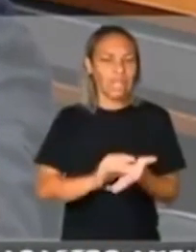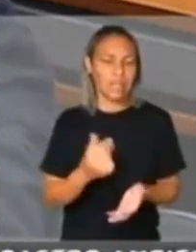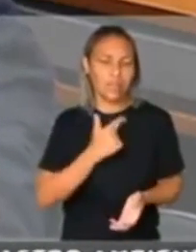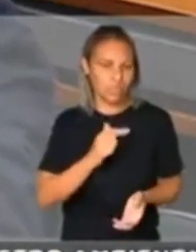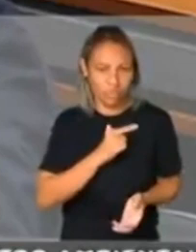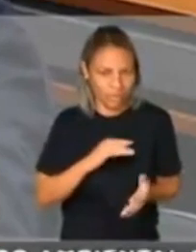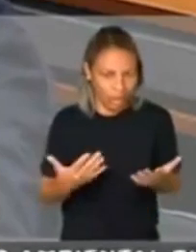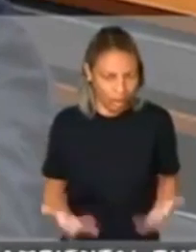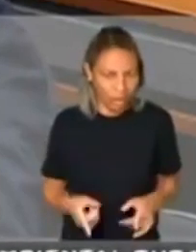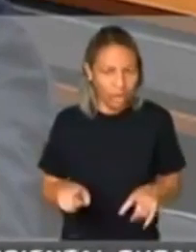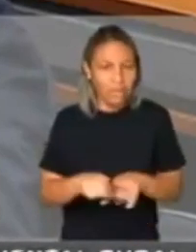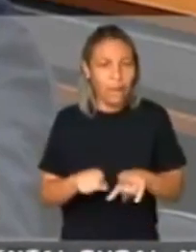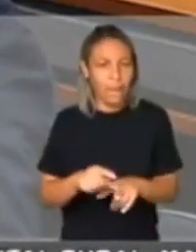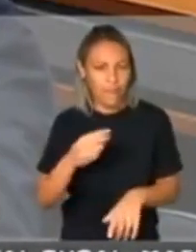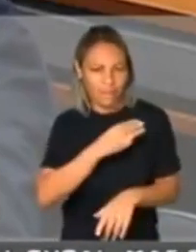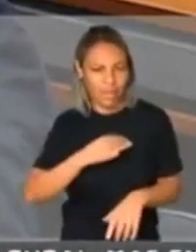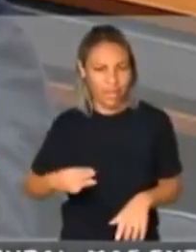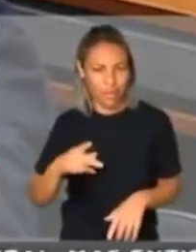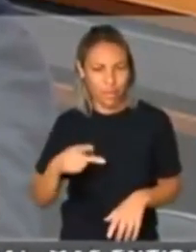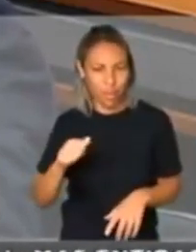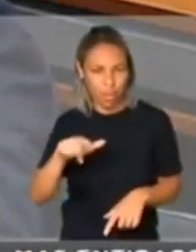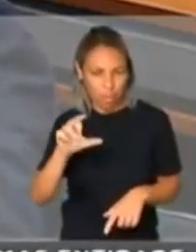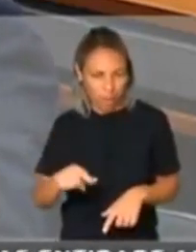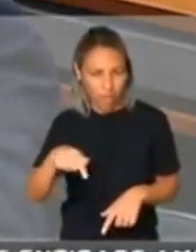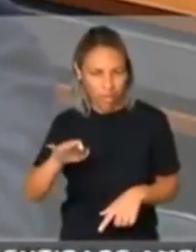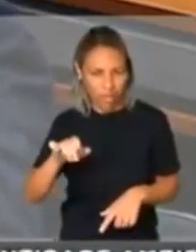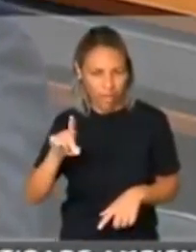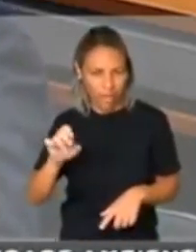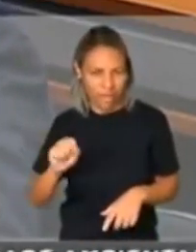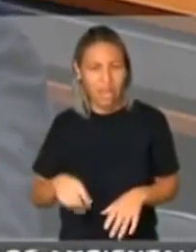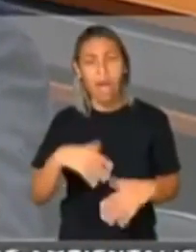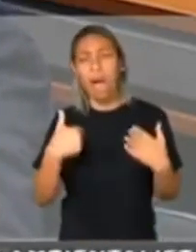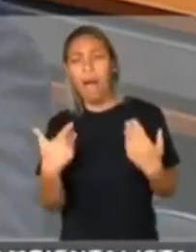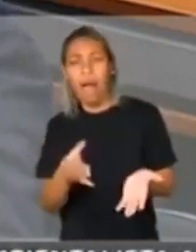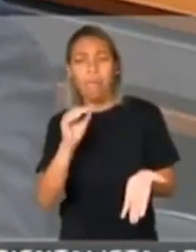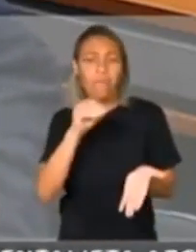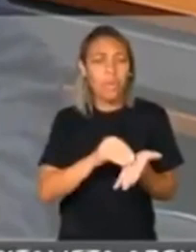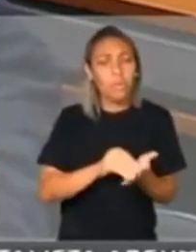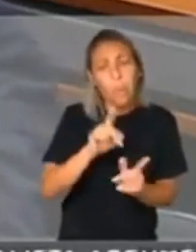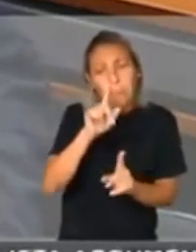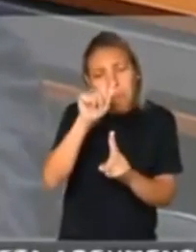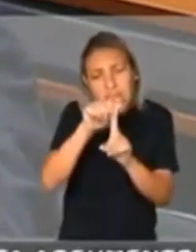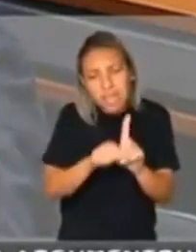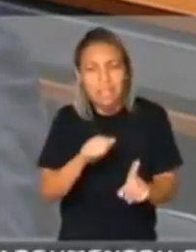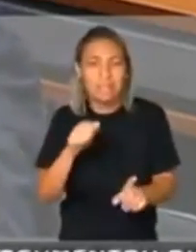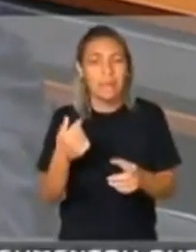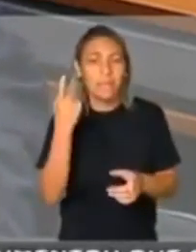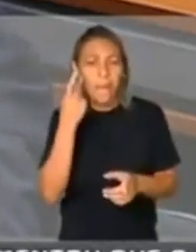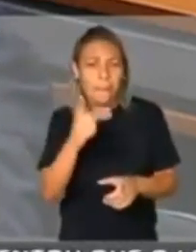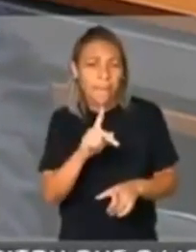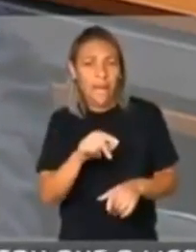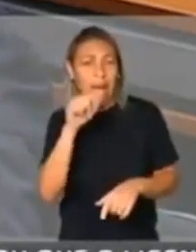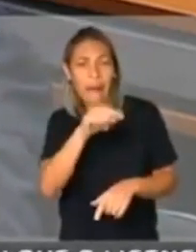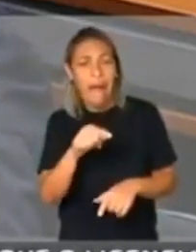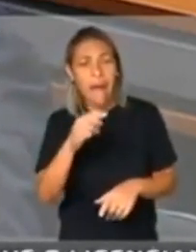também quando o ministro Paulo Guedes veio aqui e foi contada a história de que vai faltar só um mês para mocinha